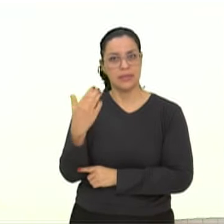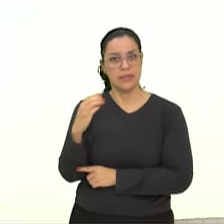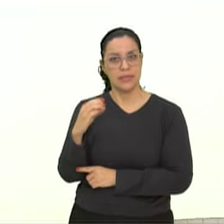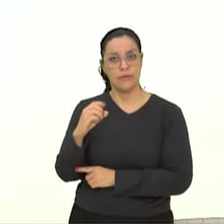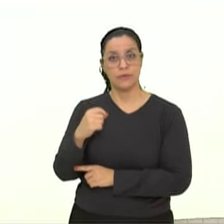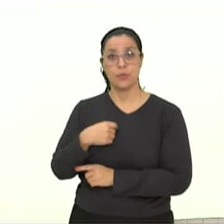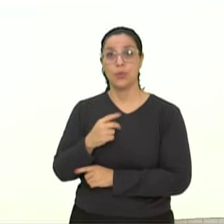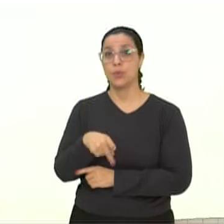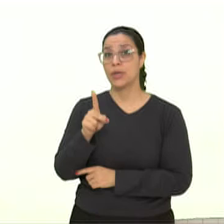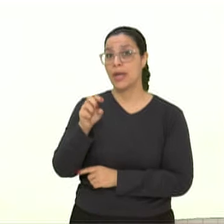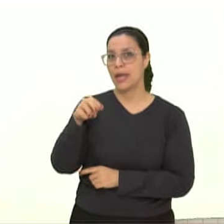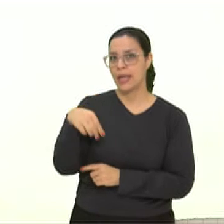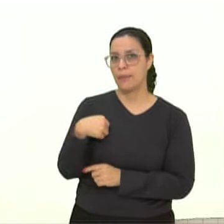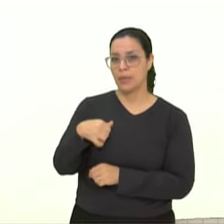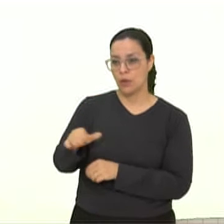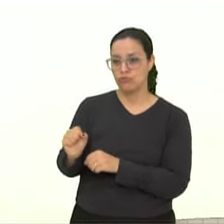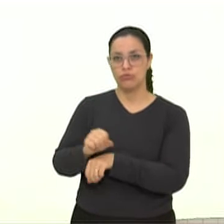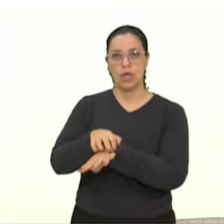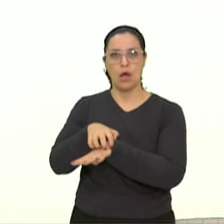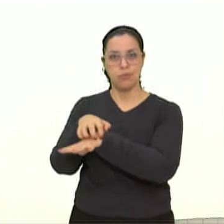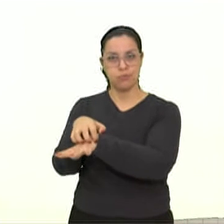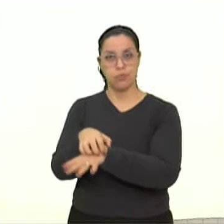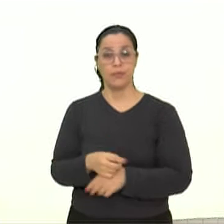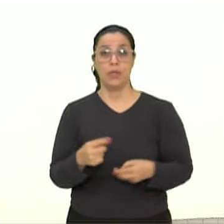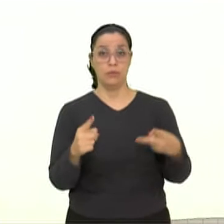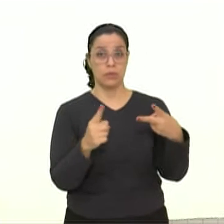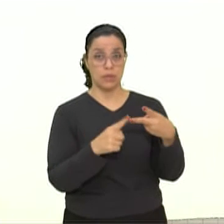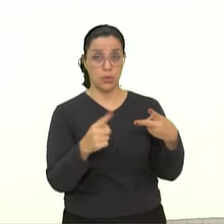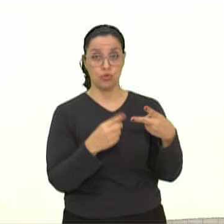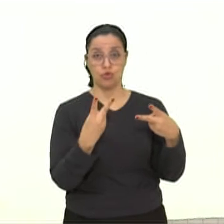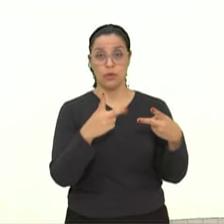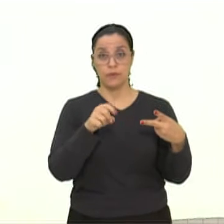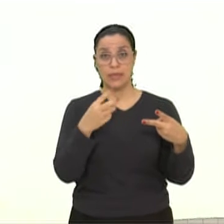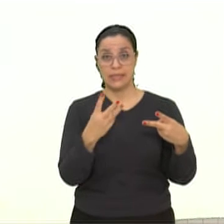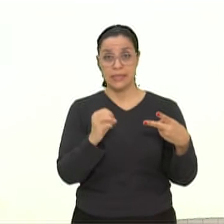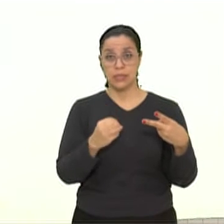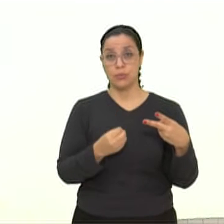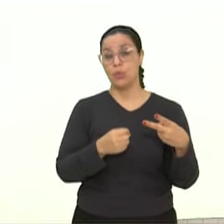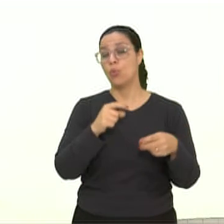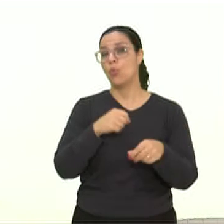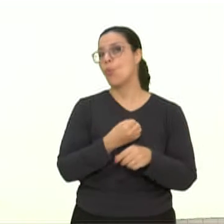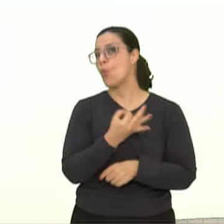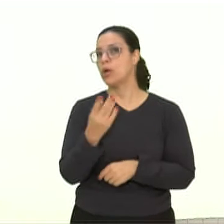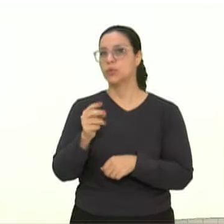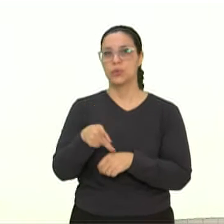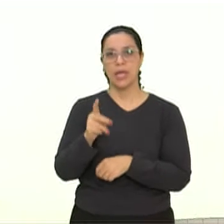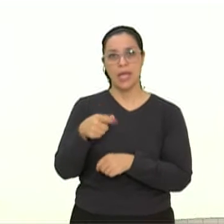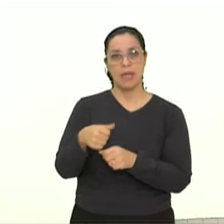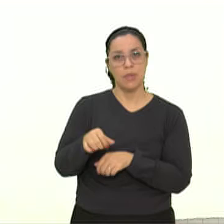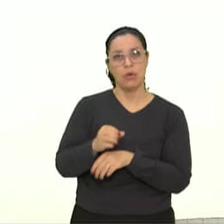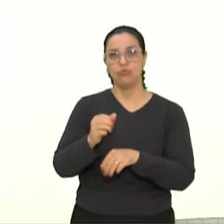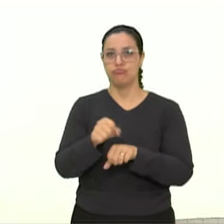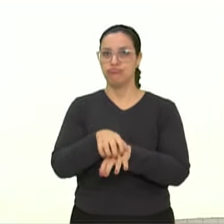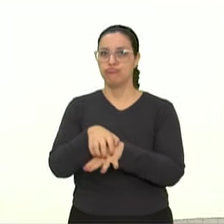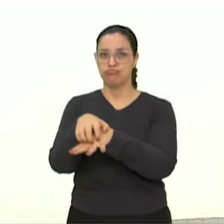opção 2, você paga apenas R$ 2,35 por quilômetro rodado. Ok?